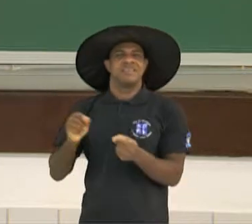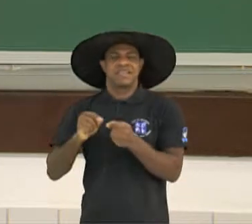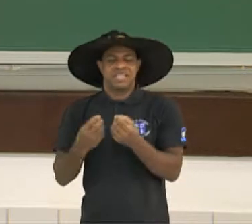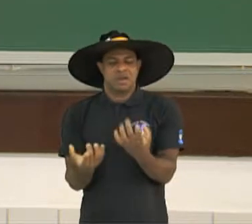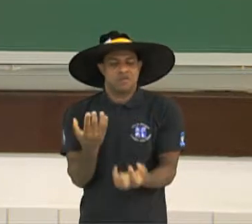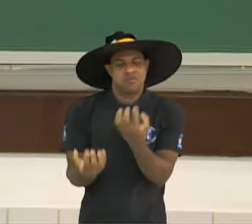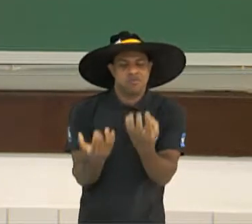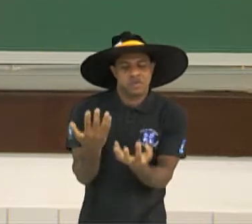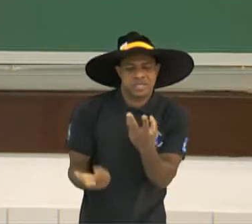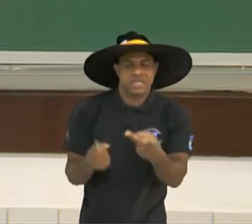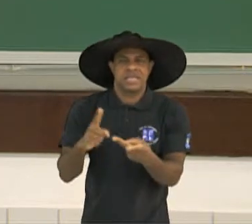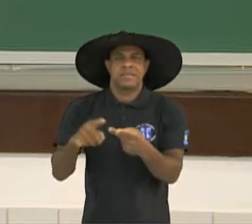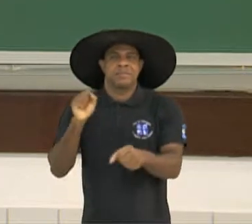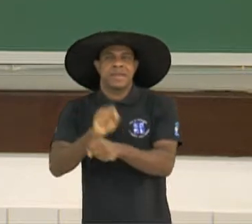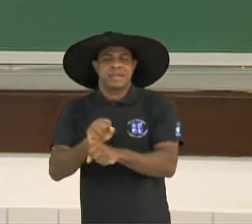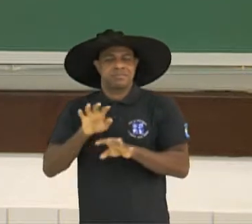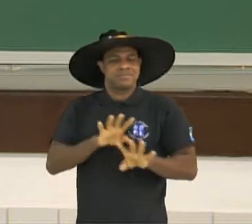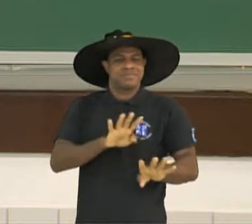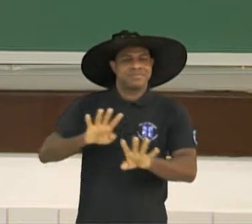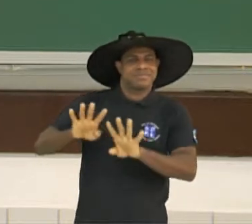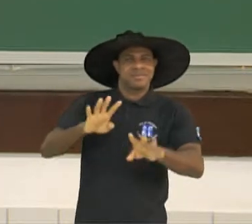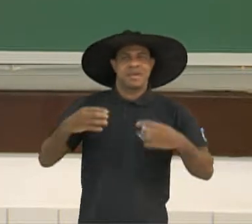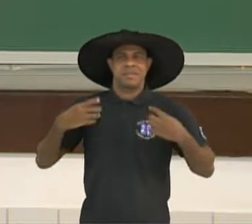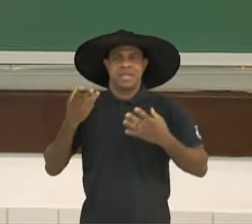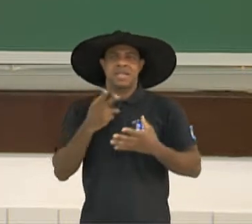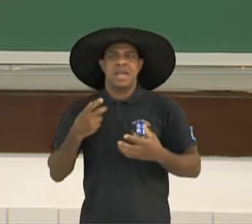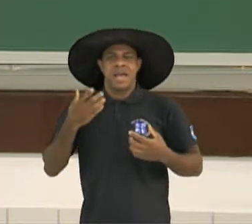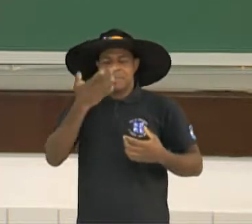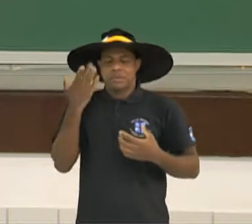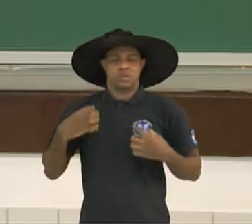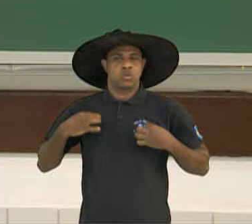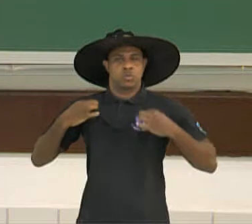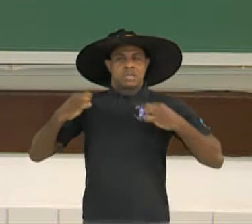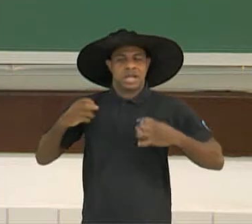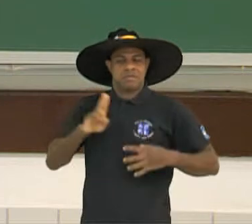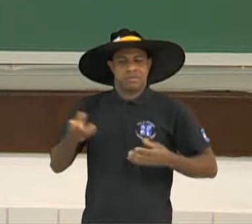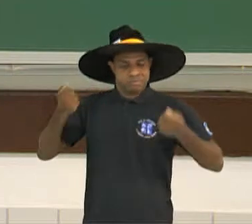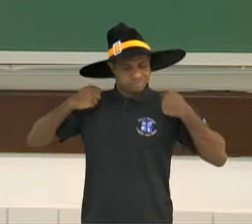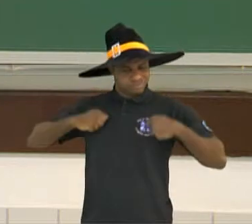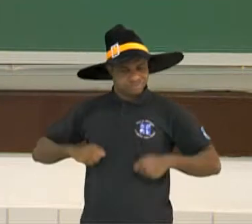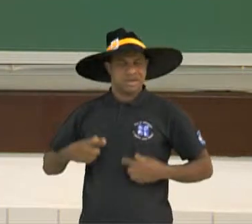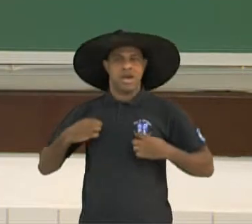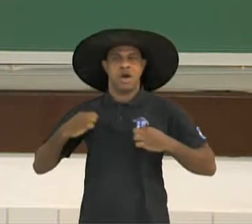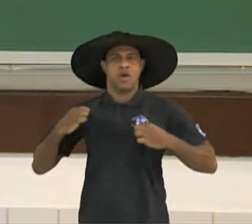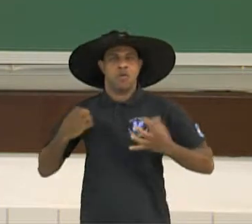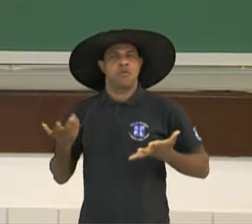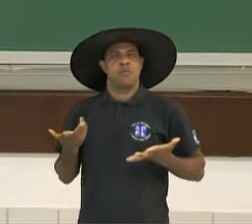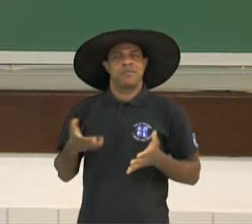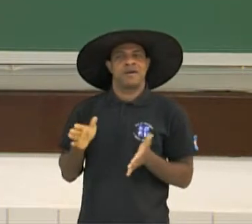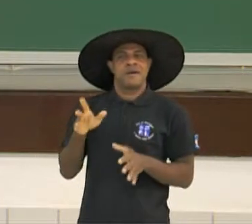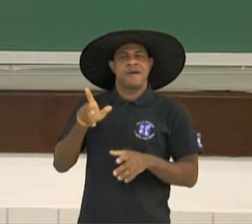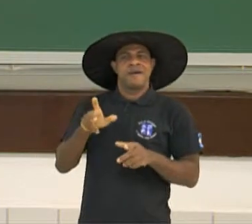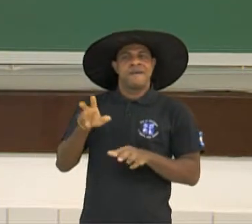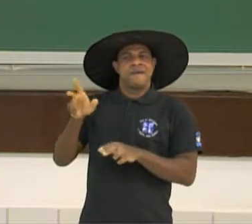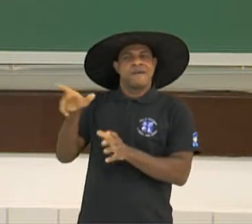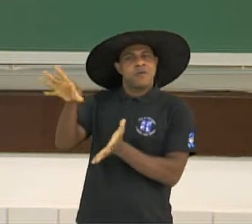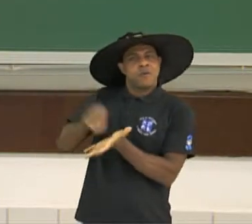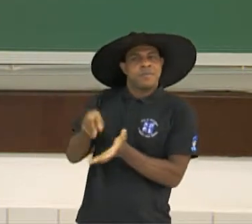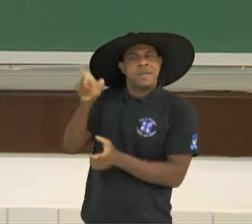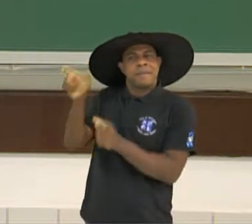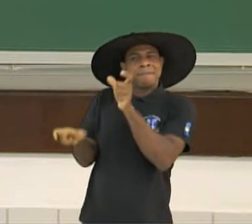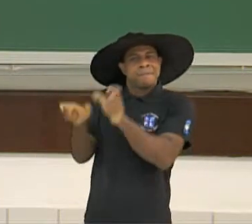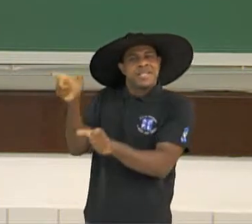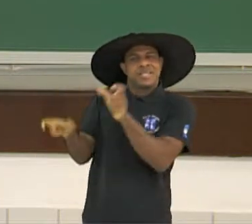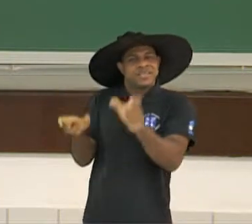fogueiras, paradas, e as pessoas se trajavam. As pessoas hoje se trajam como vários personagens, alguns